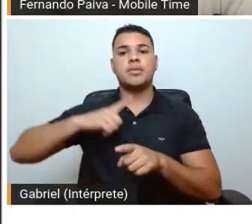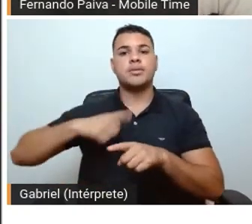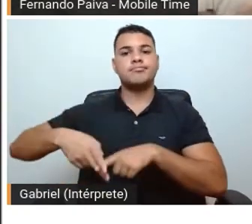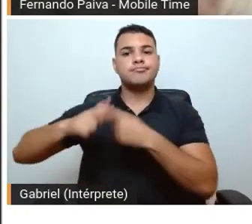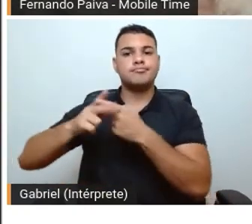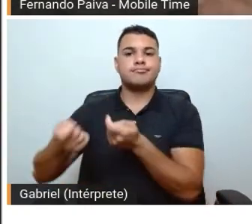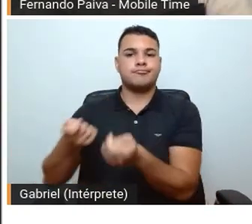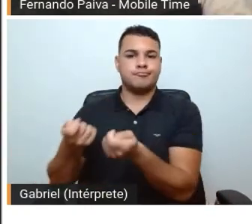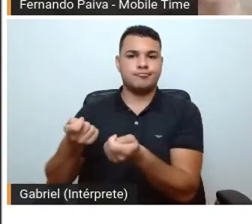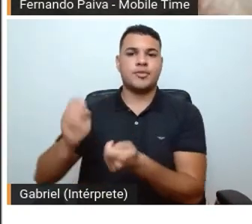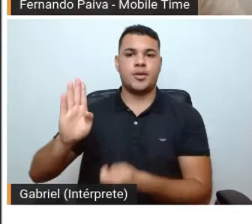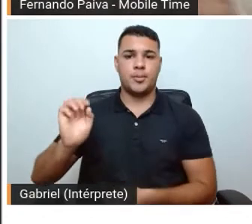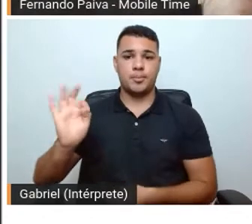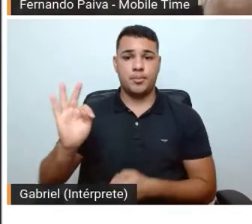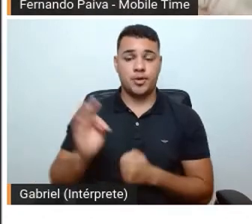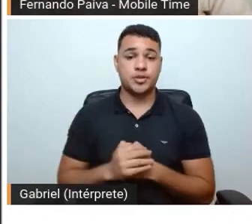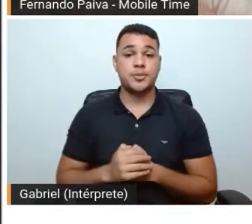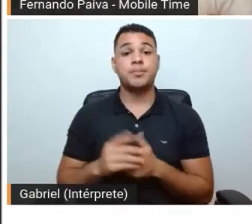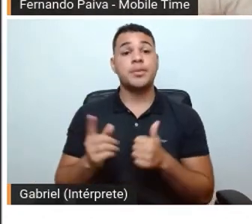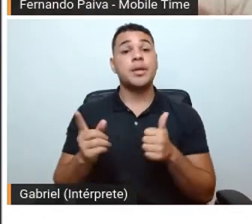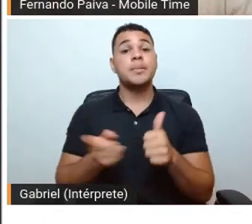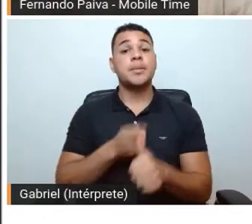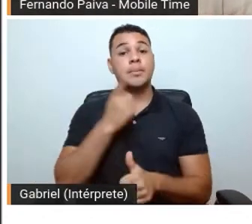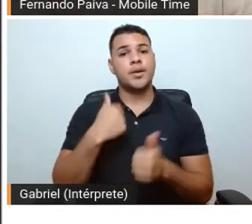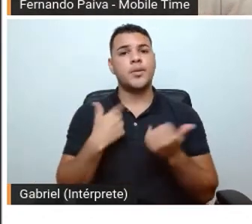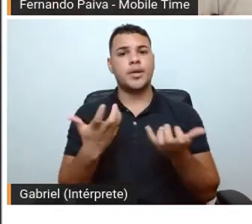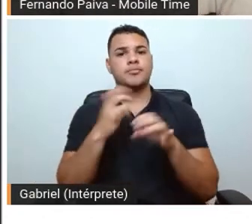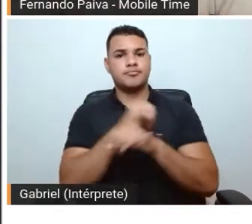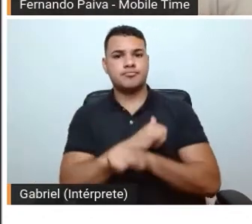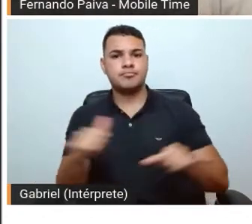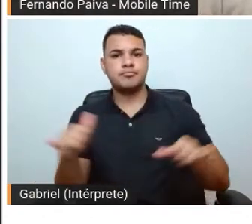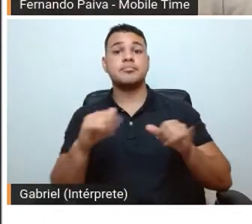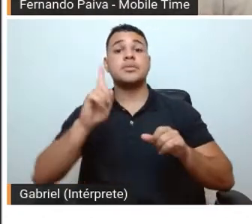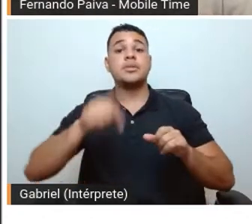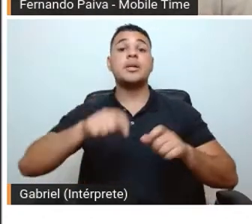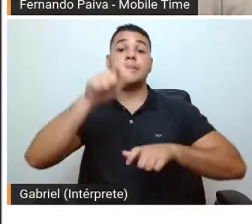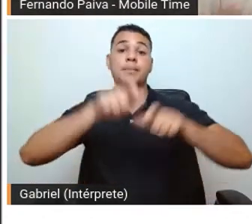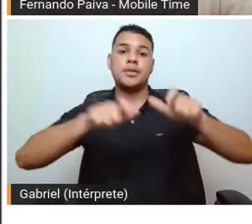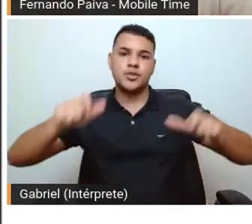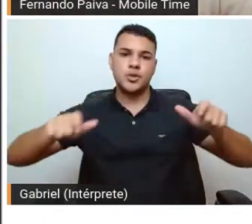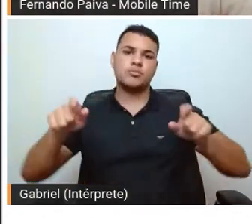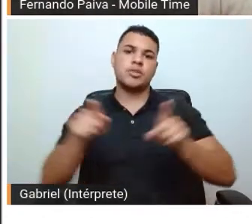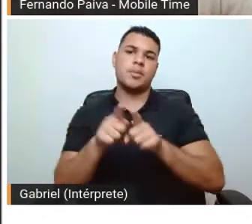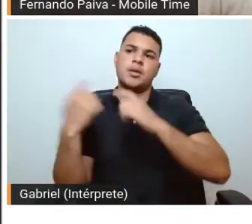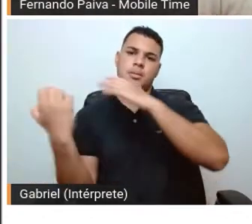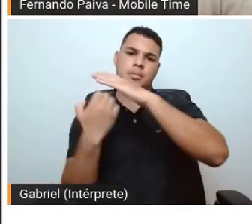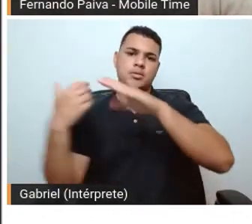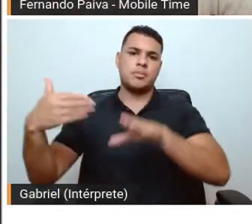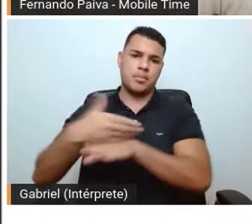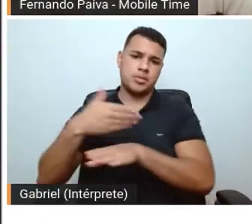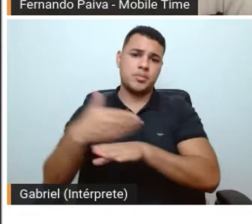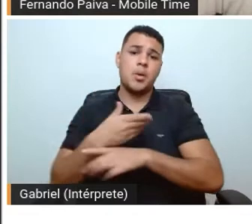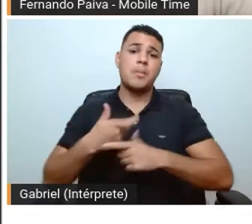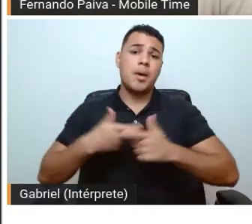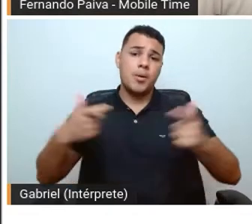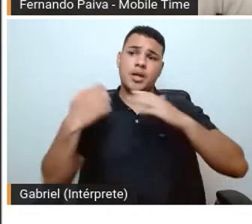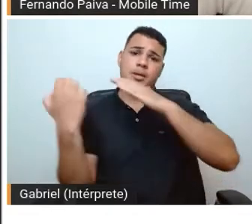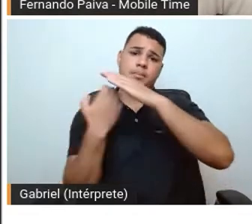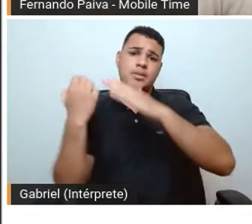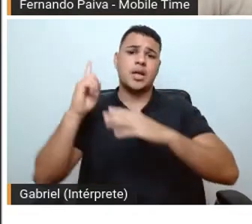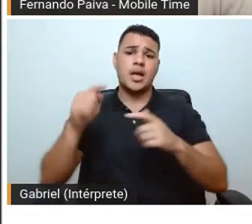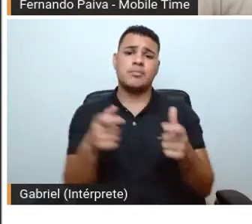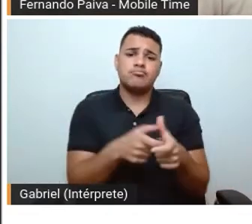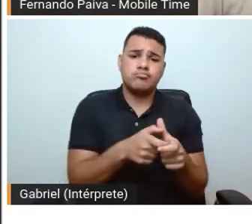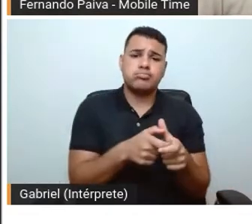perfil o primeiro passar um raio-x dos respondentes dessa pesquisa a maioria se empresas pequenas